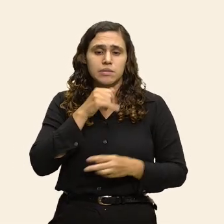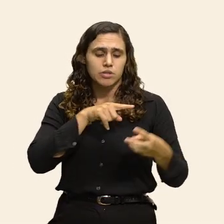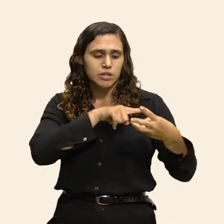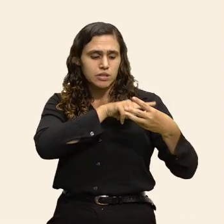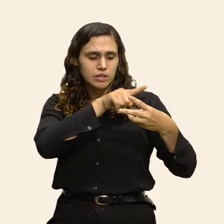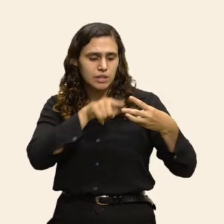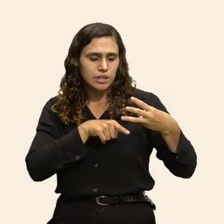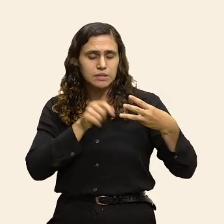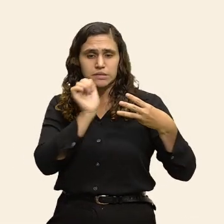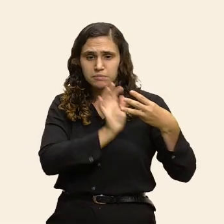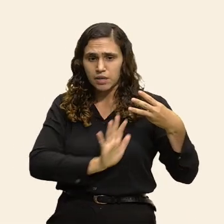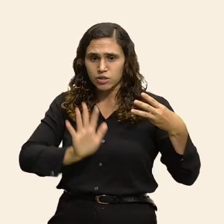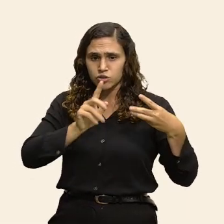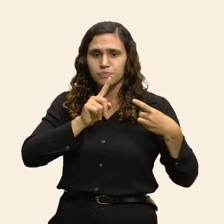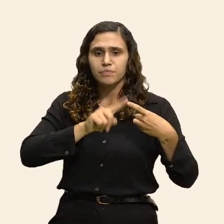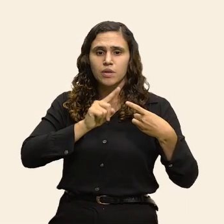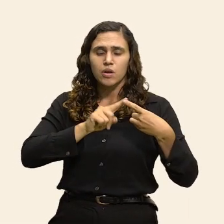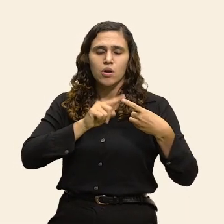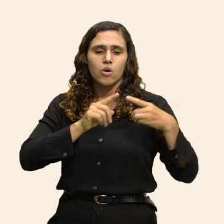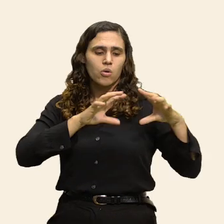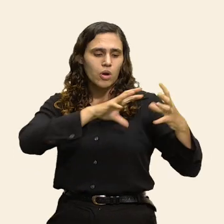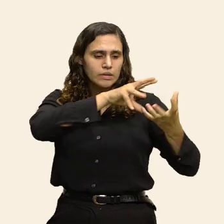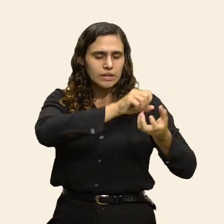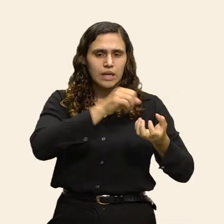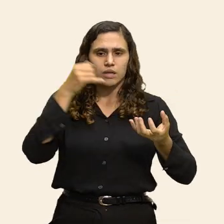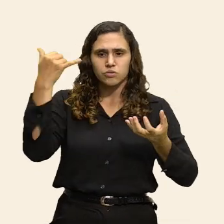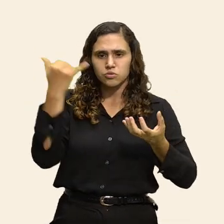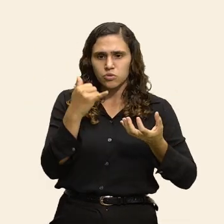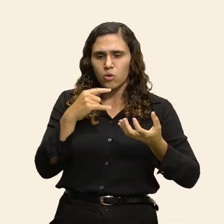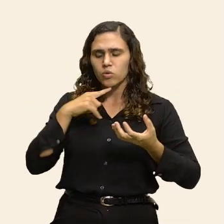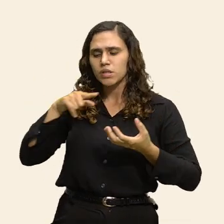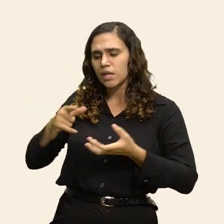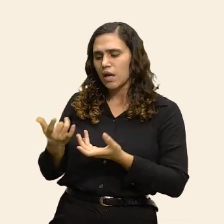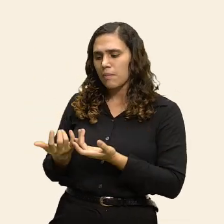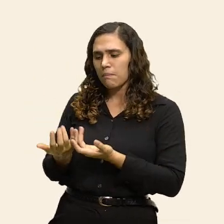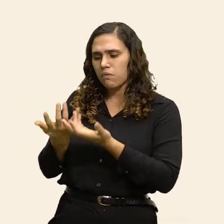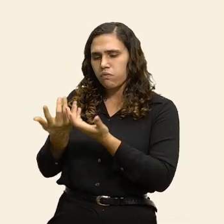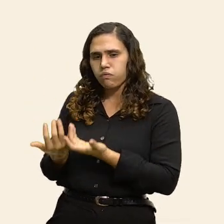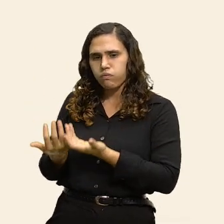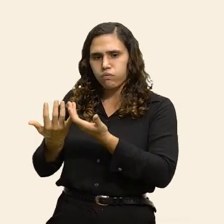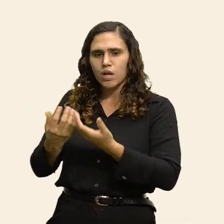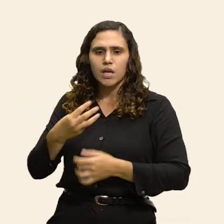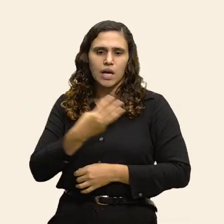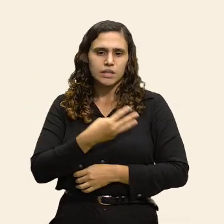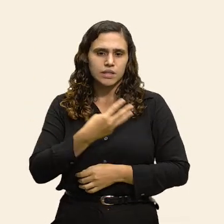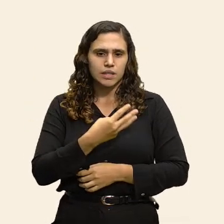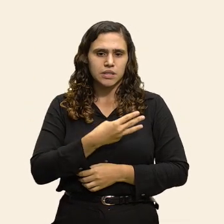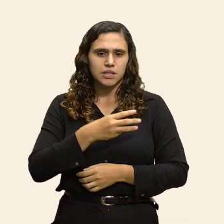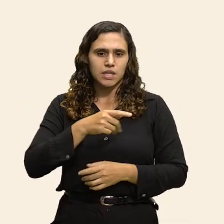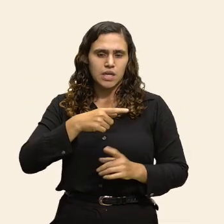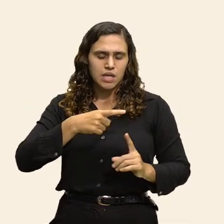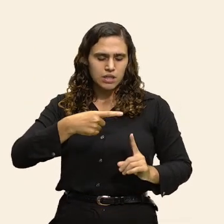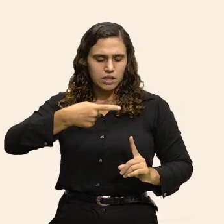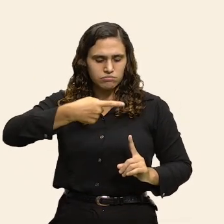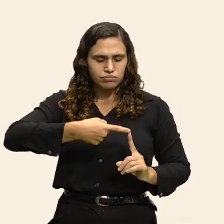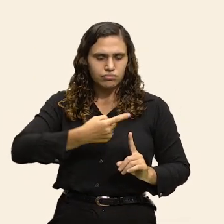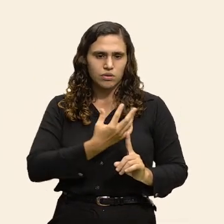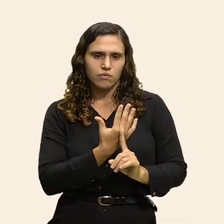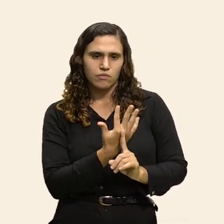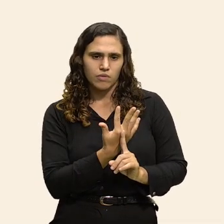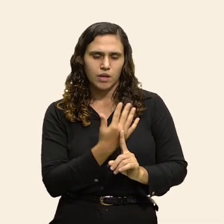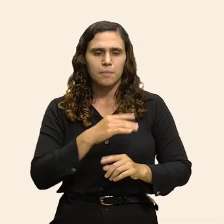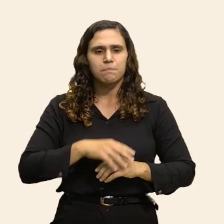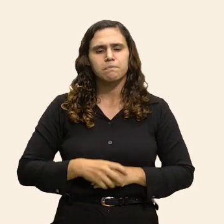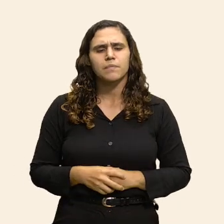e a Terra. A figura 2, que tem uma panela que está sendo aquecida no fogão. E a figura 3, que tem uma pessoa que está aquecendo uma barra numas velas. As principais formas